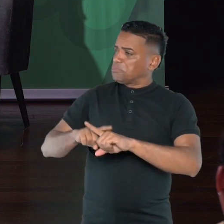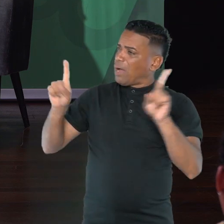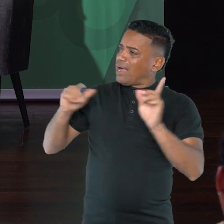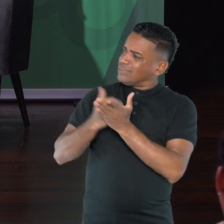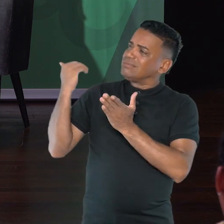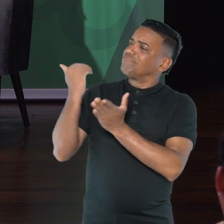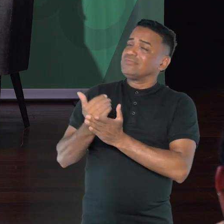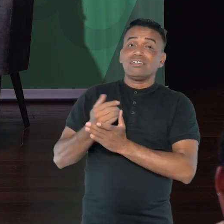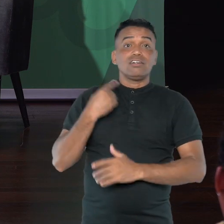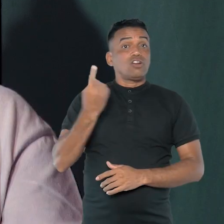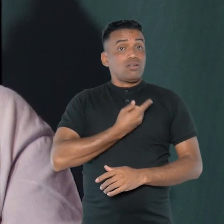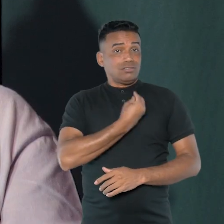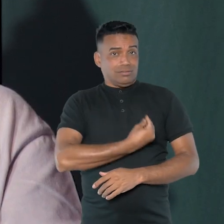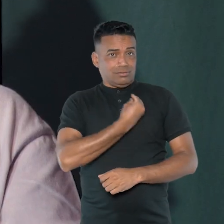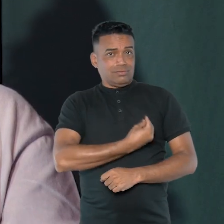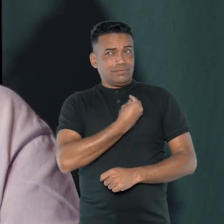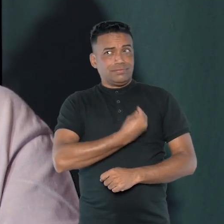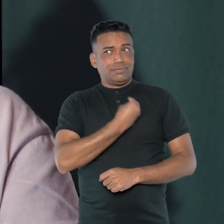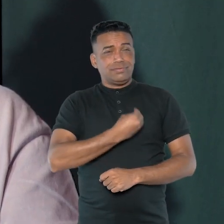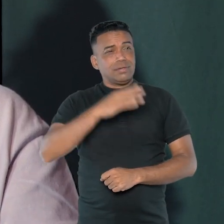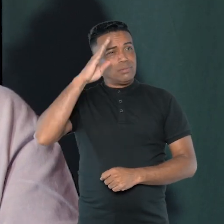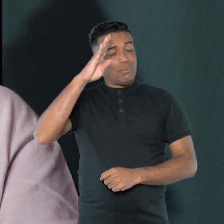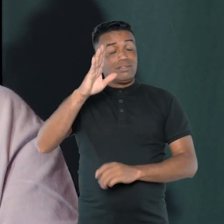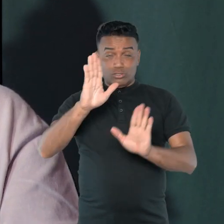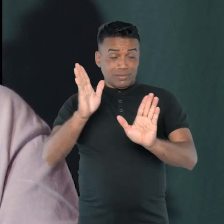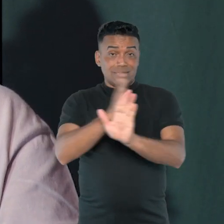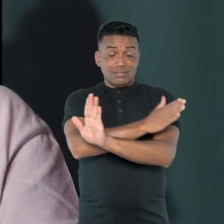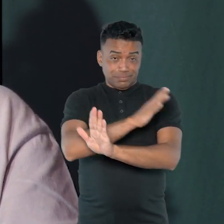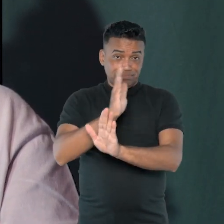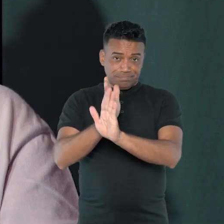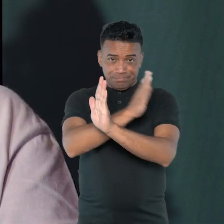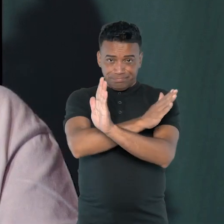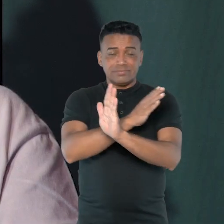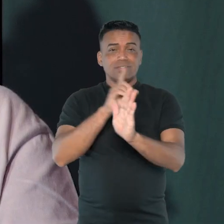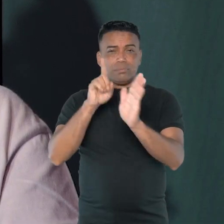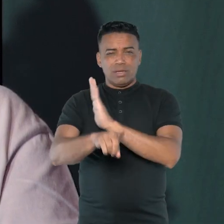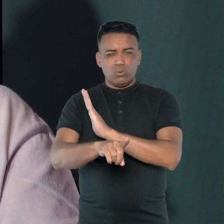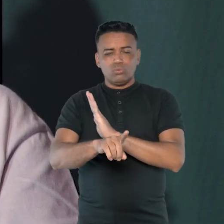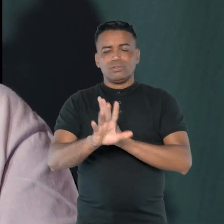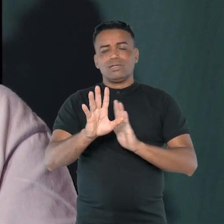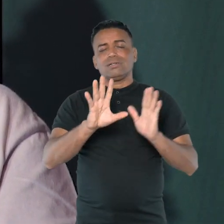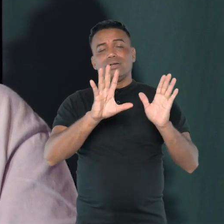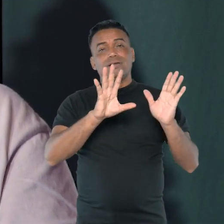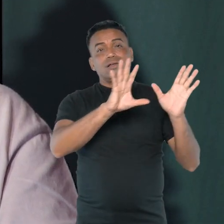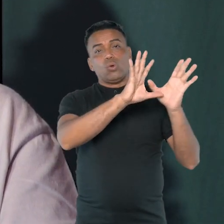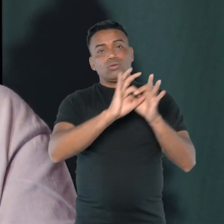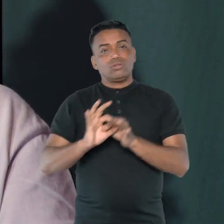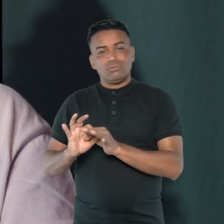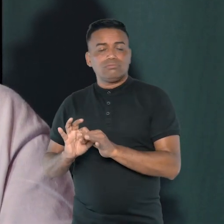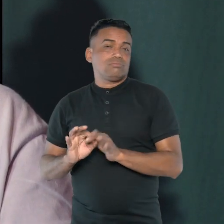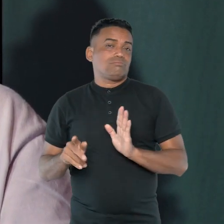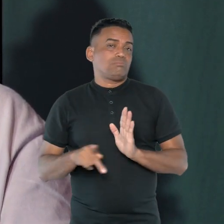A gente vive, principalmente, mas antes de falar disso, essa pergunta está contextualizada na